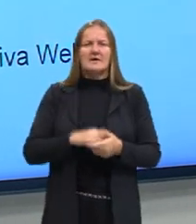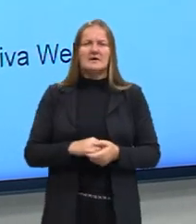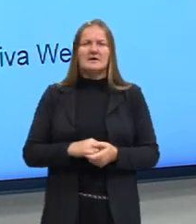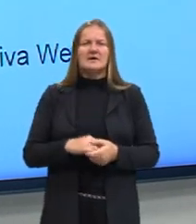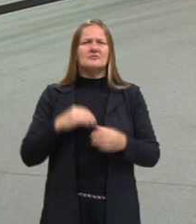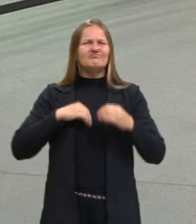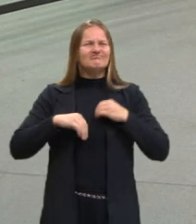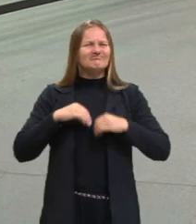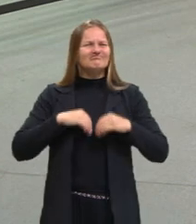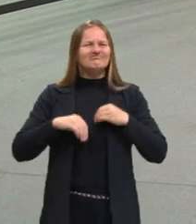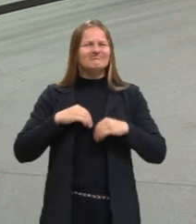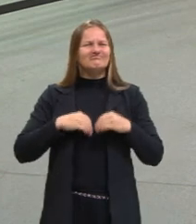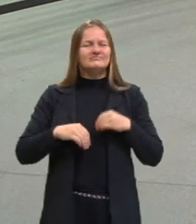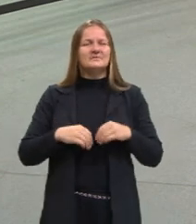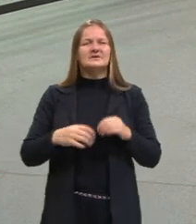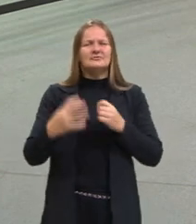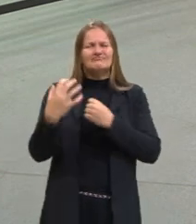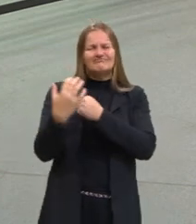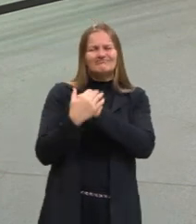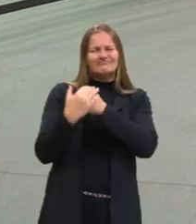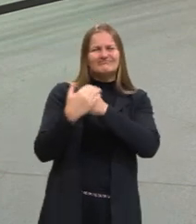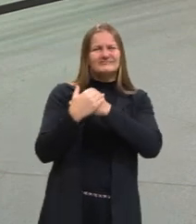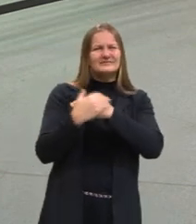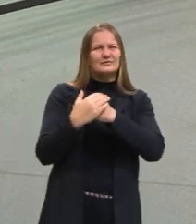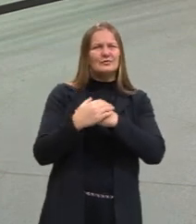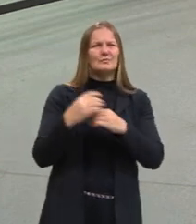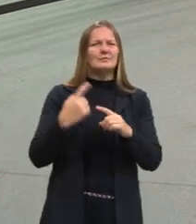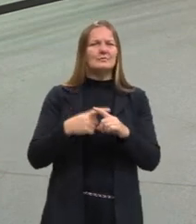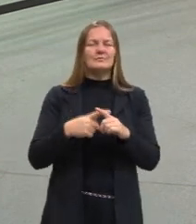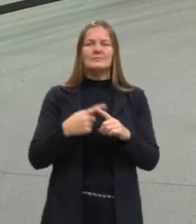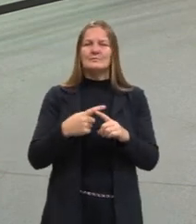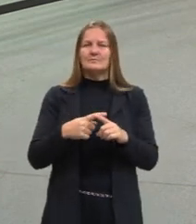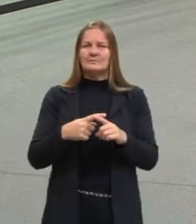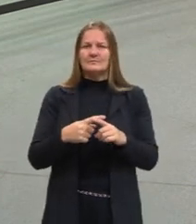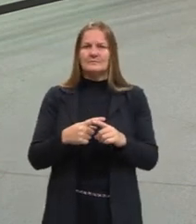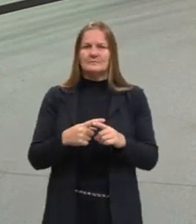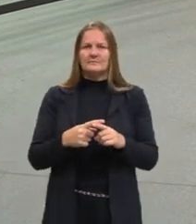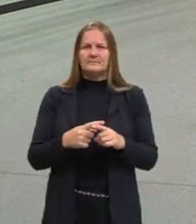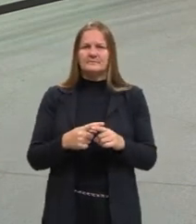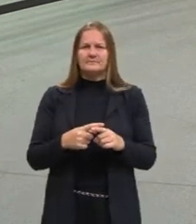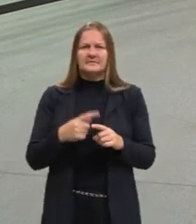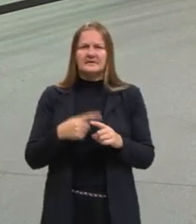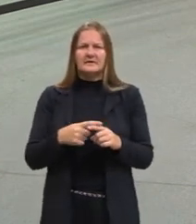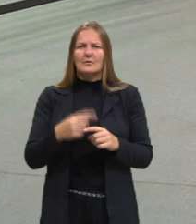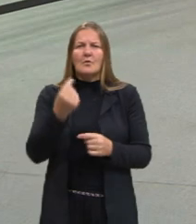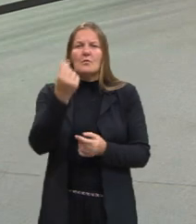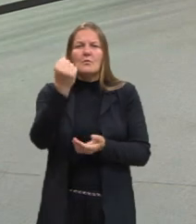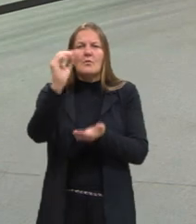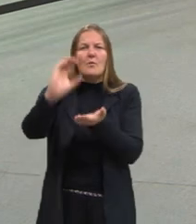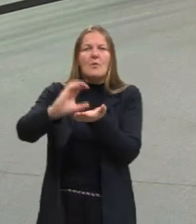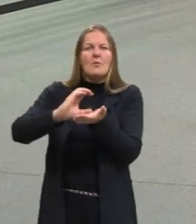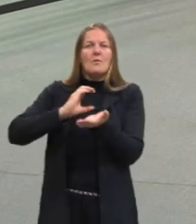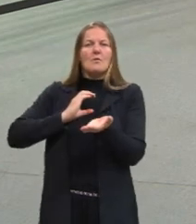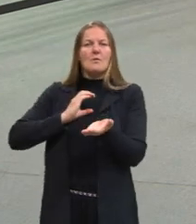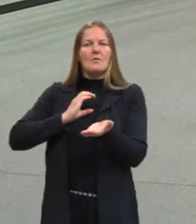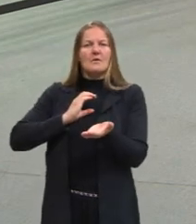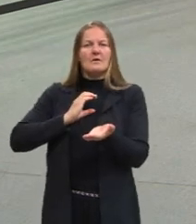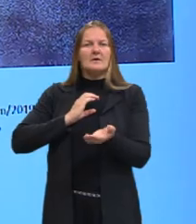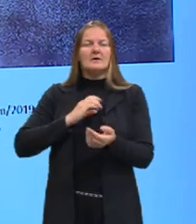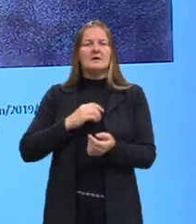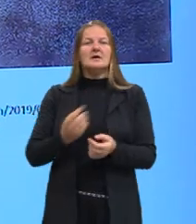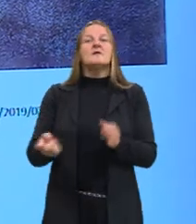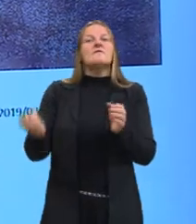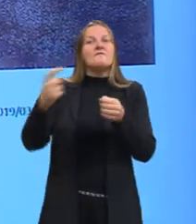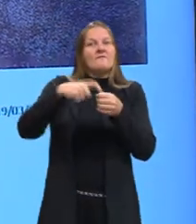ele se sentia muito ocupado em viver de tipo uma pensão e ele volta para